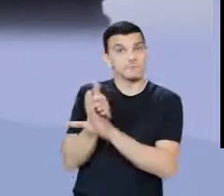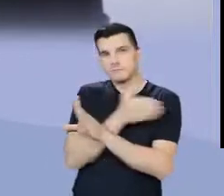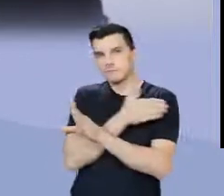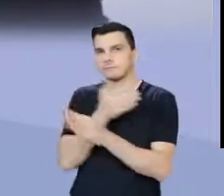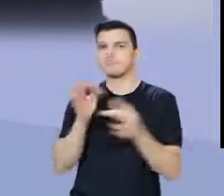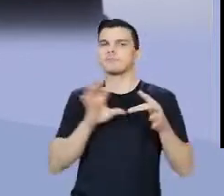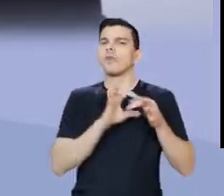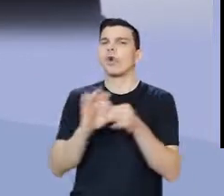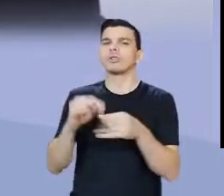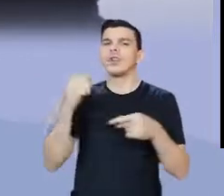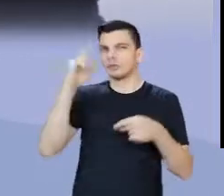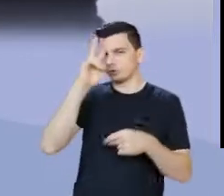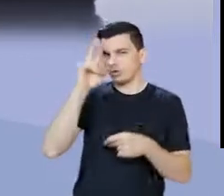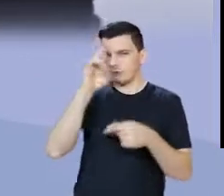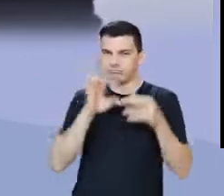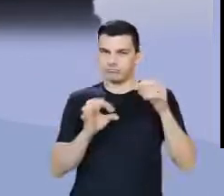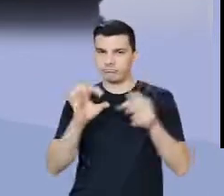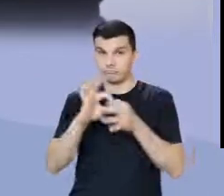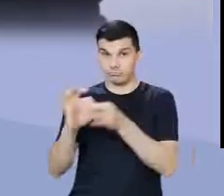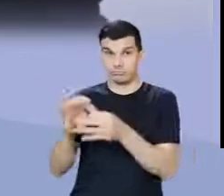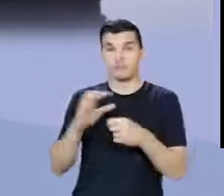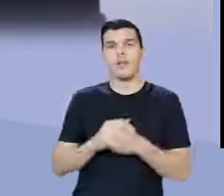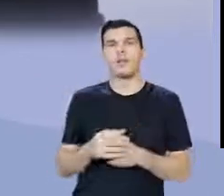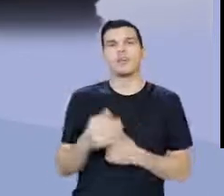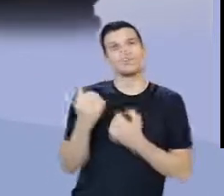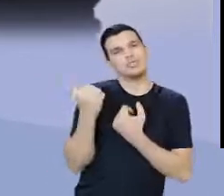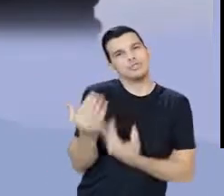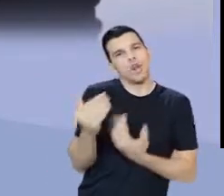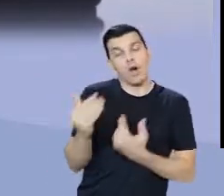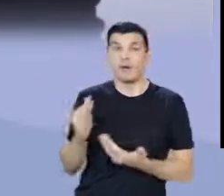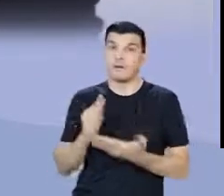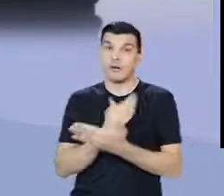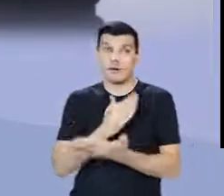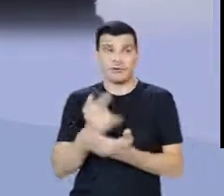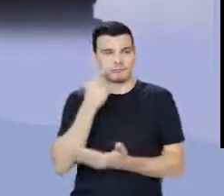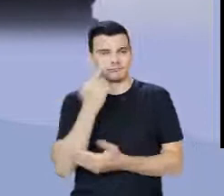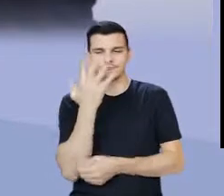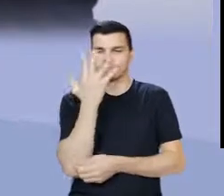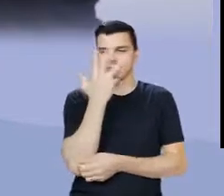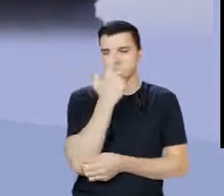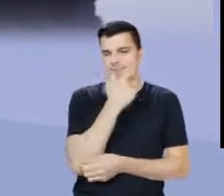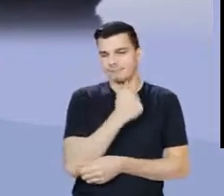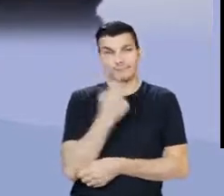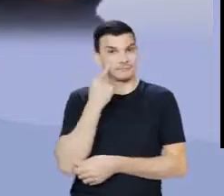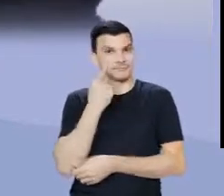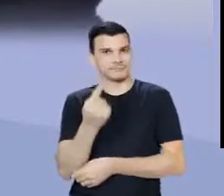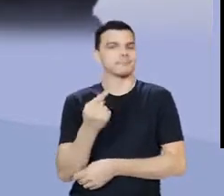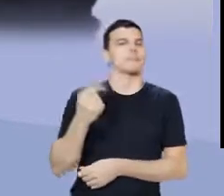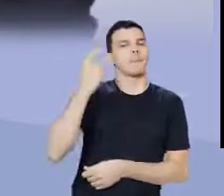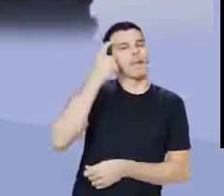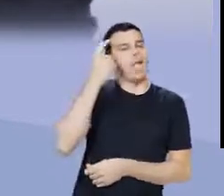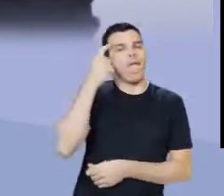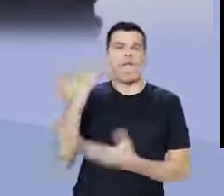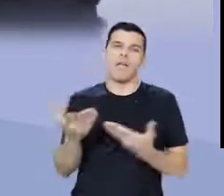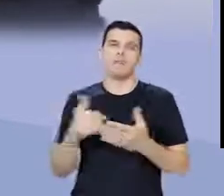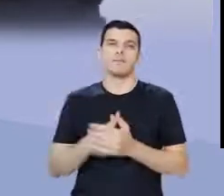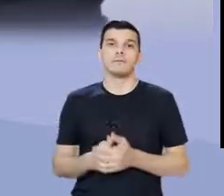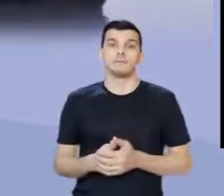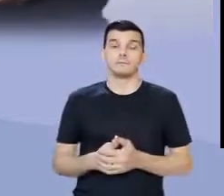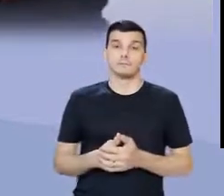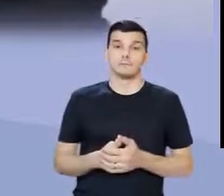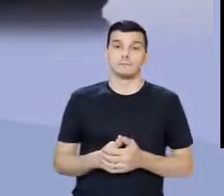para a época, meu aluno, você tem que analisar o contexto histórico, né? Ele era o mais novo, para algumas mulheres era o mais bonitinho, se você comparasse com